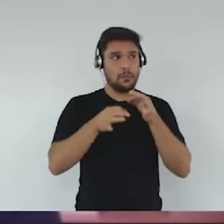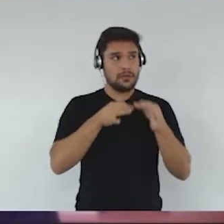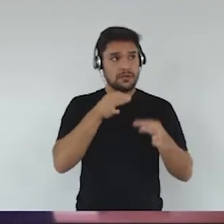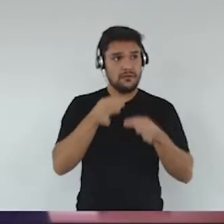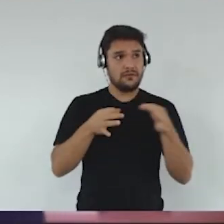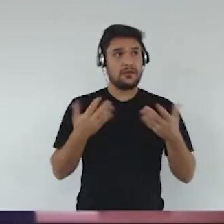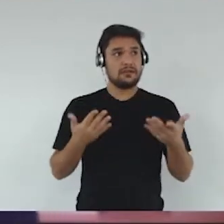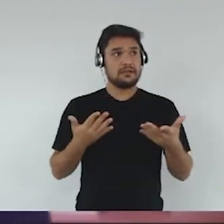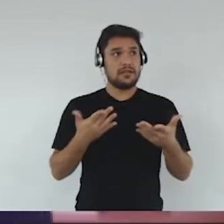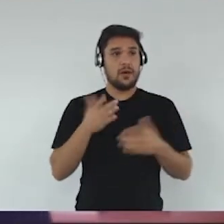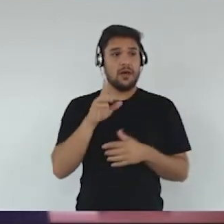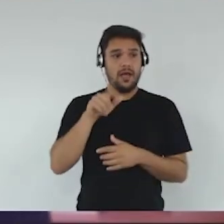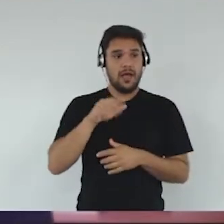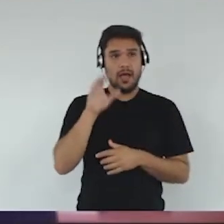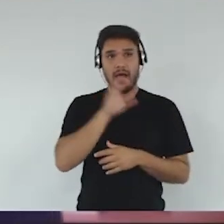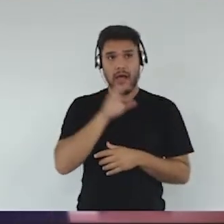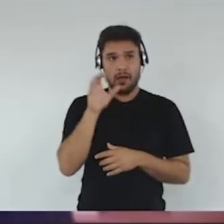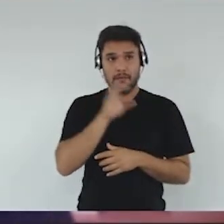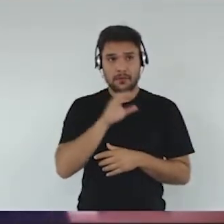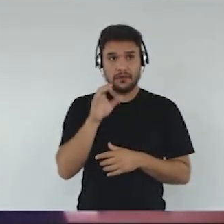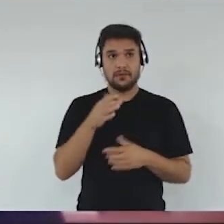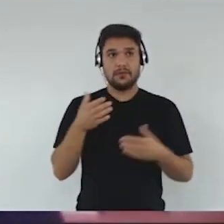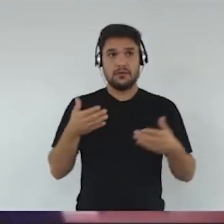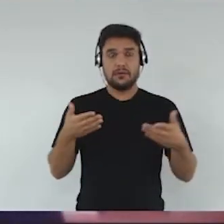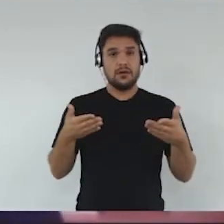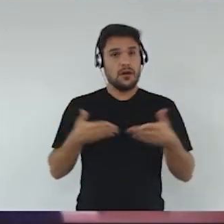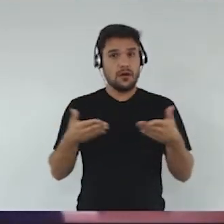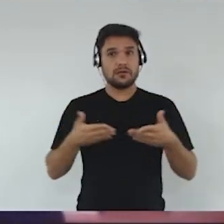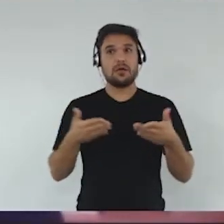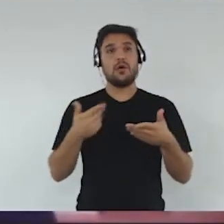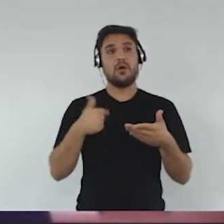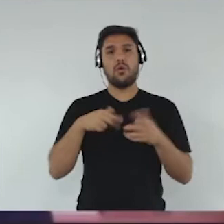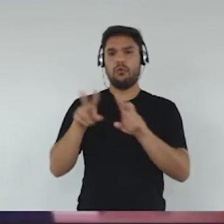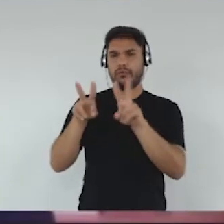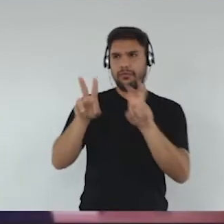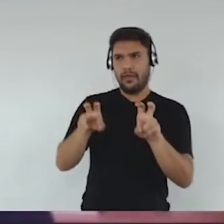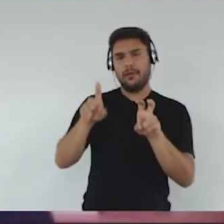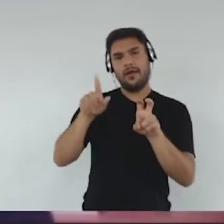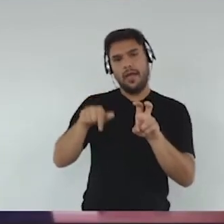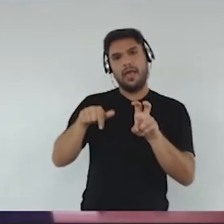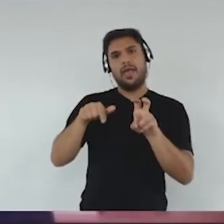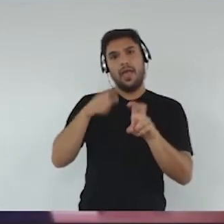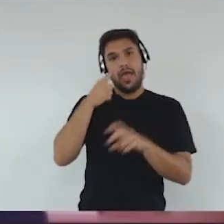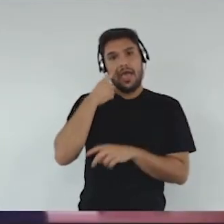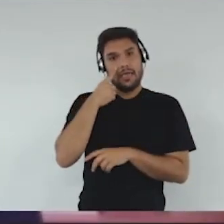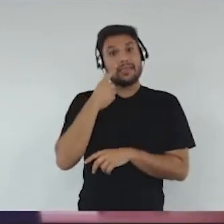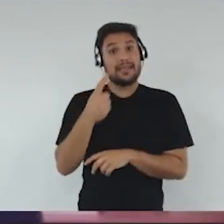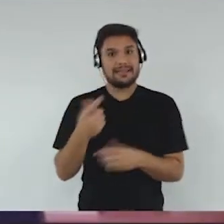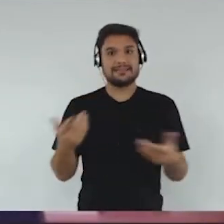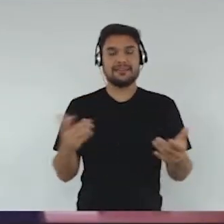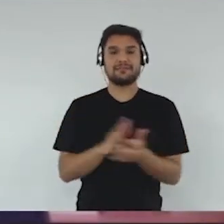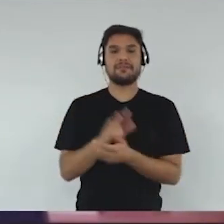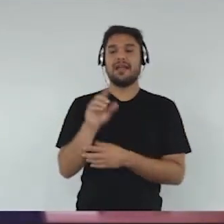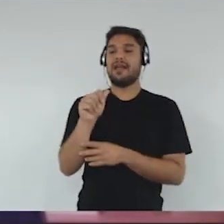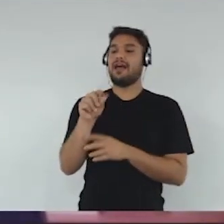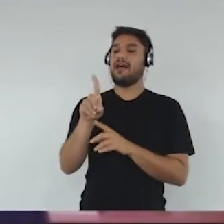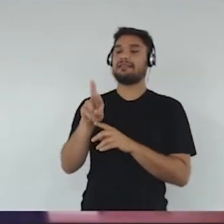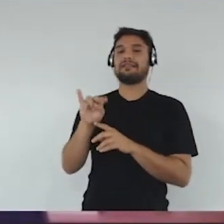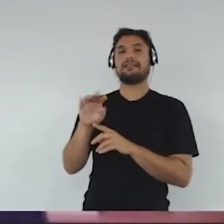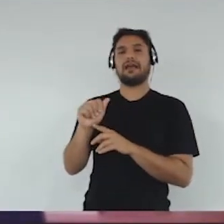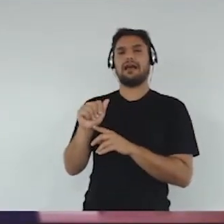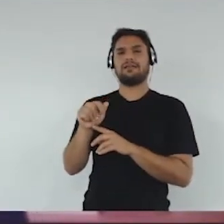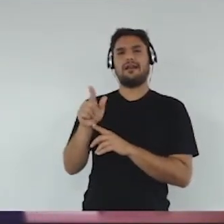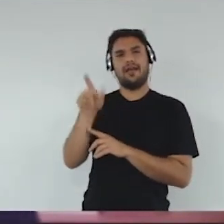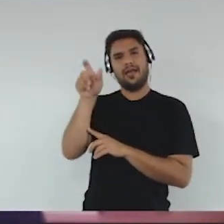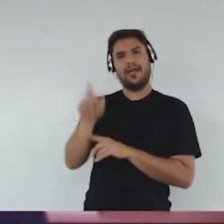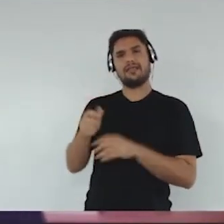são muito rápidas, até pelo tempo, porque o tema realmente é bastante interessante. A Adriana deixou muito claro